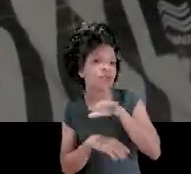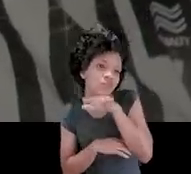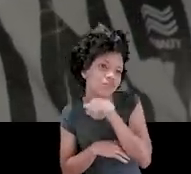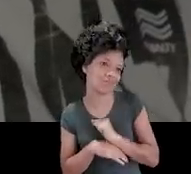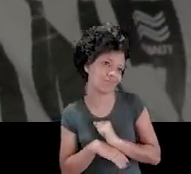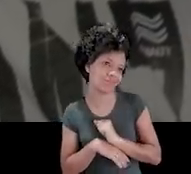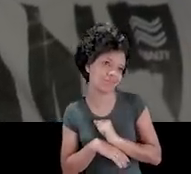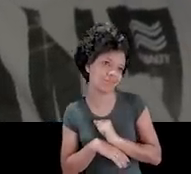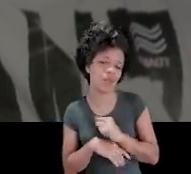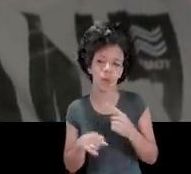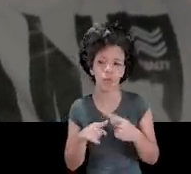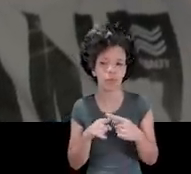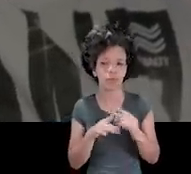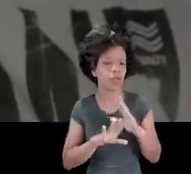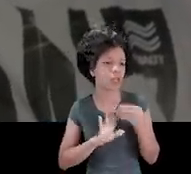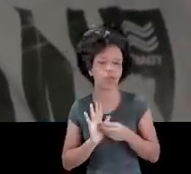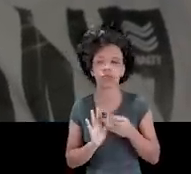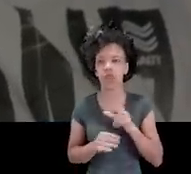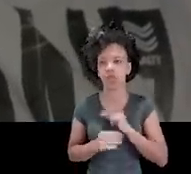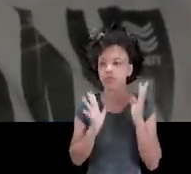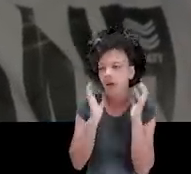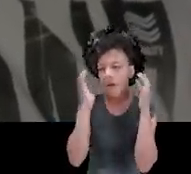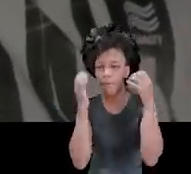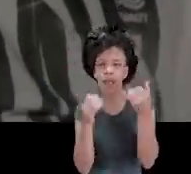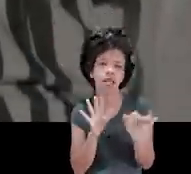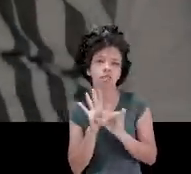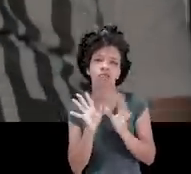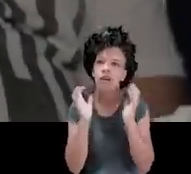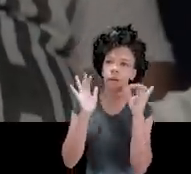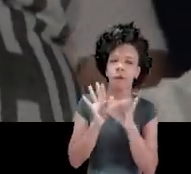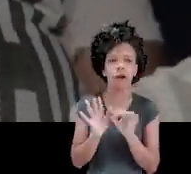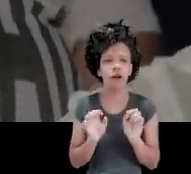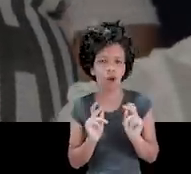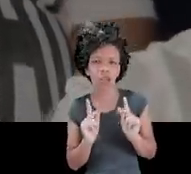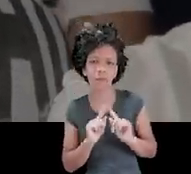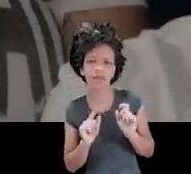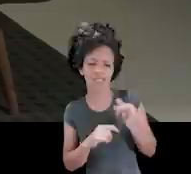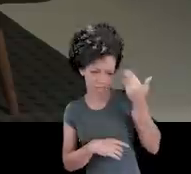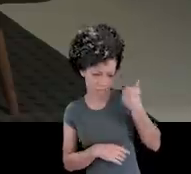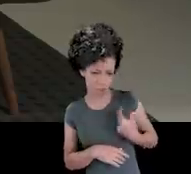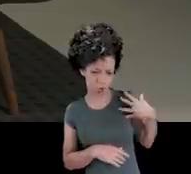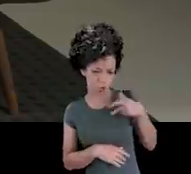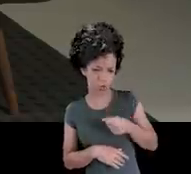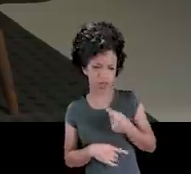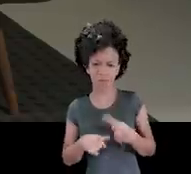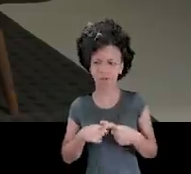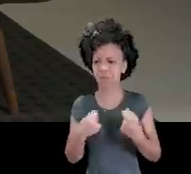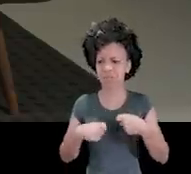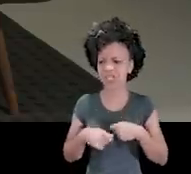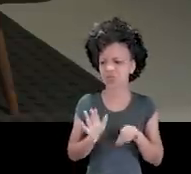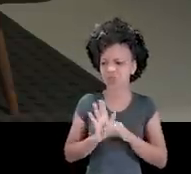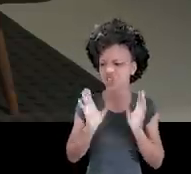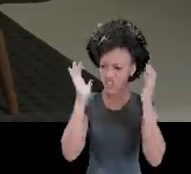Porque todo mundo fala, ai, o cabelo é a moldura, o cabelo é a moldura. Tá, mas se eu sou a peça toda, por que eu vou precisar de uma moldura? Uia! Entendeu? Não, e